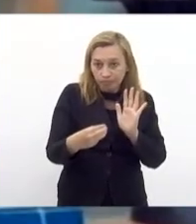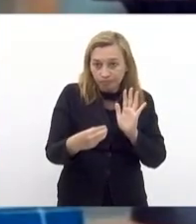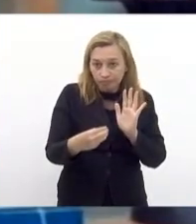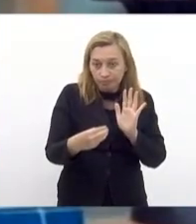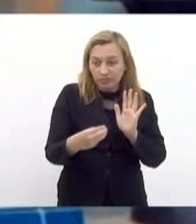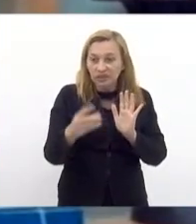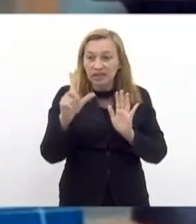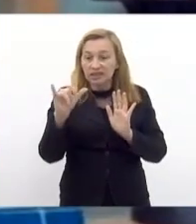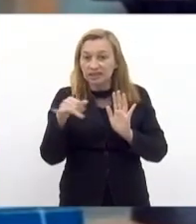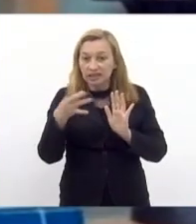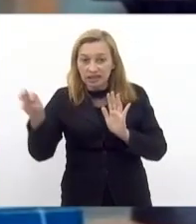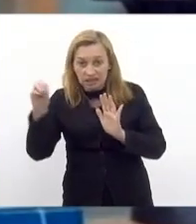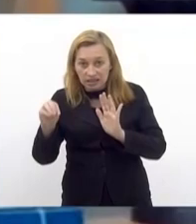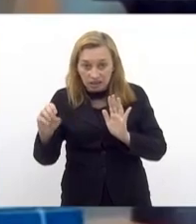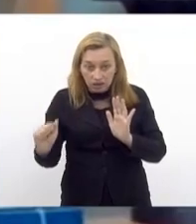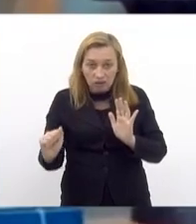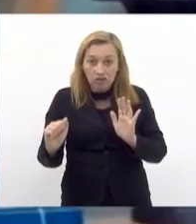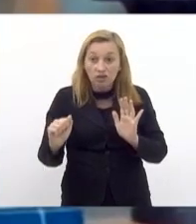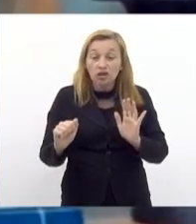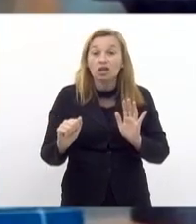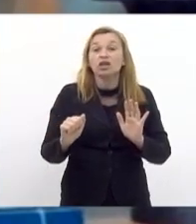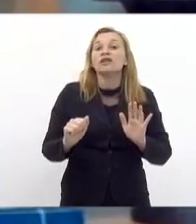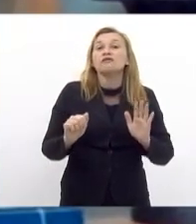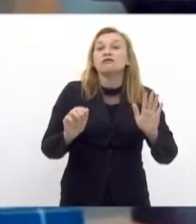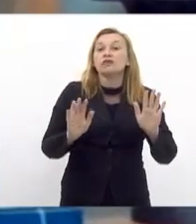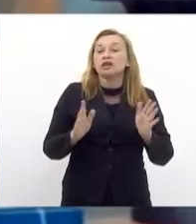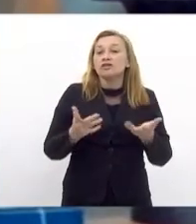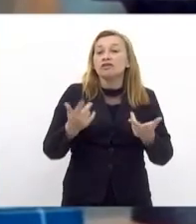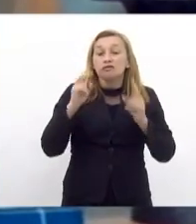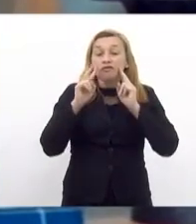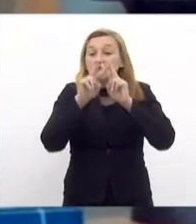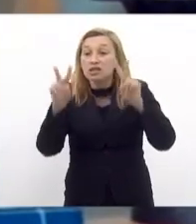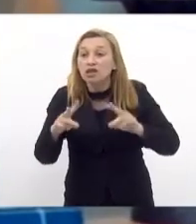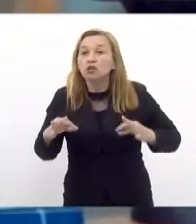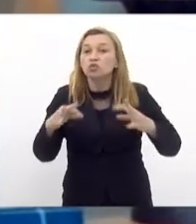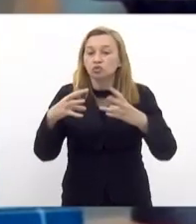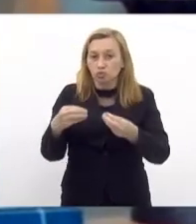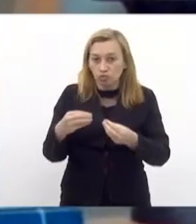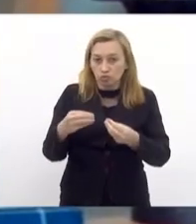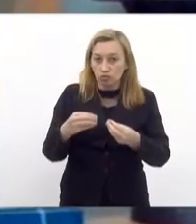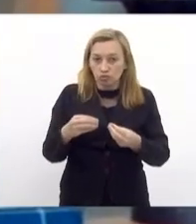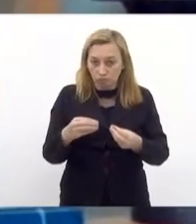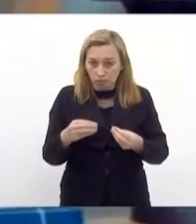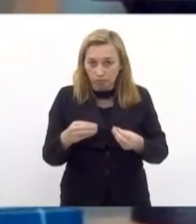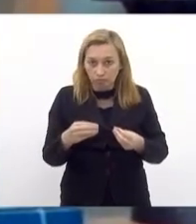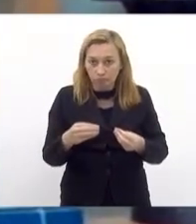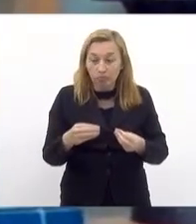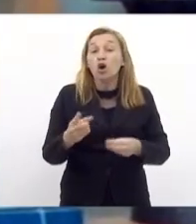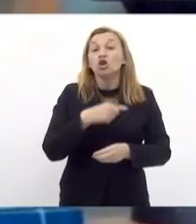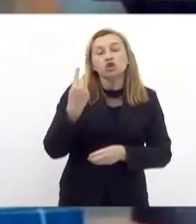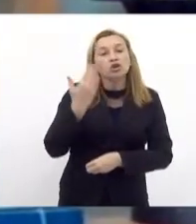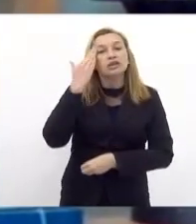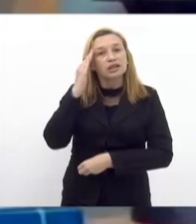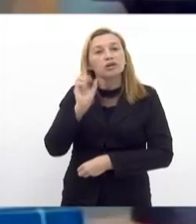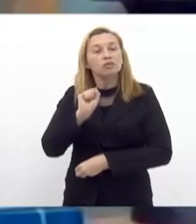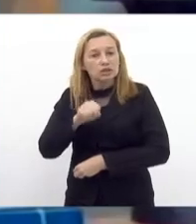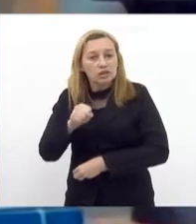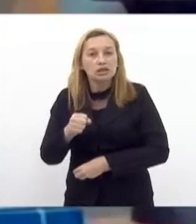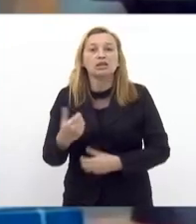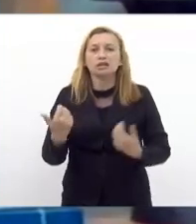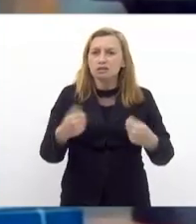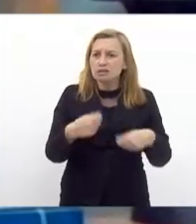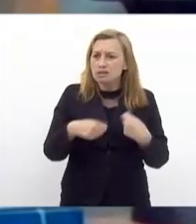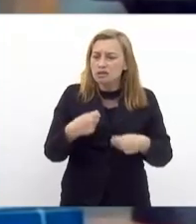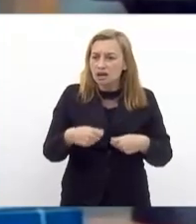seja feito visando essa complementariedade e não uma canibalização. Nós entendemos, sim, que há